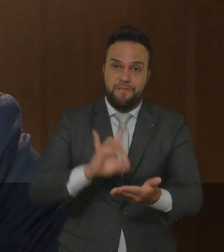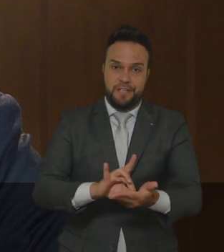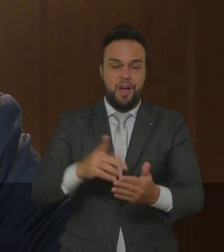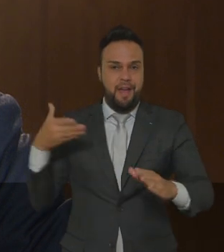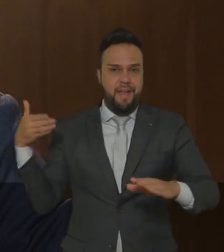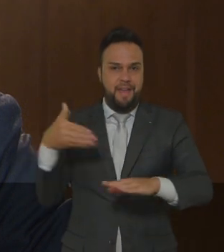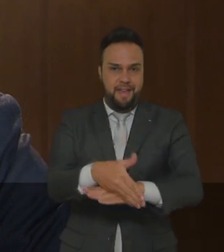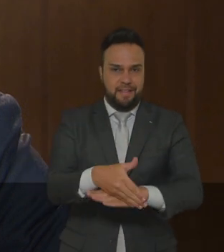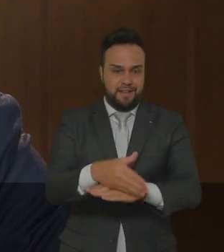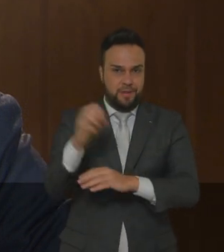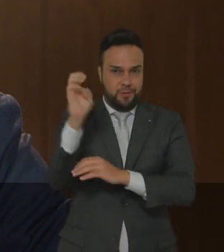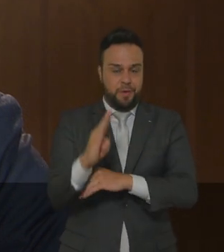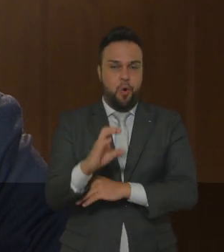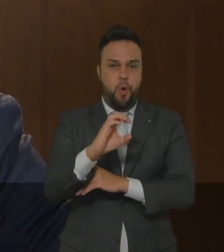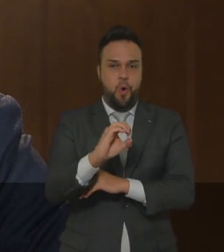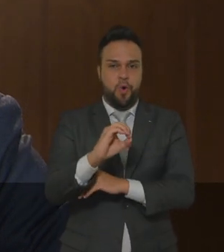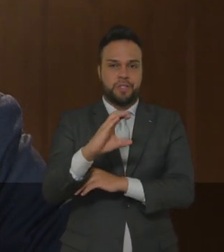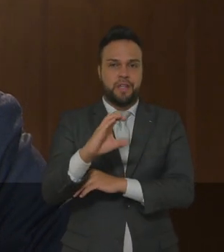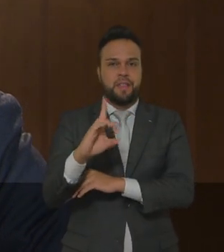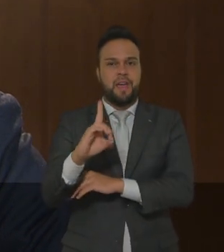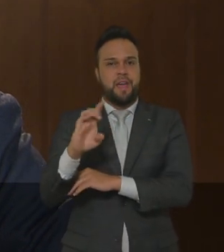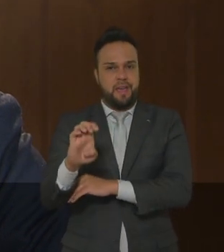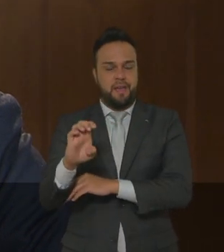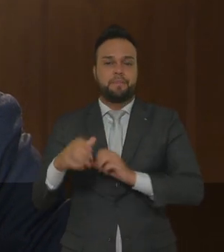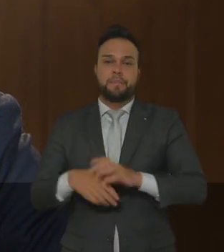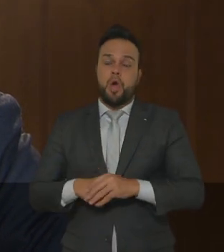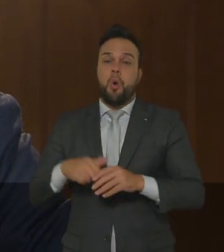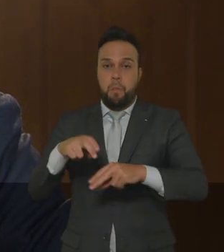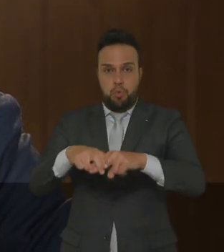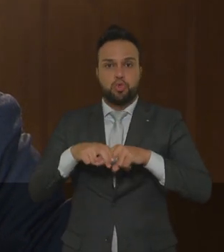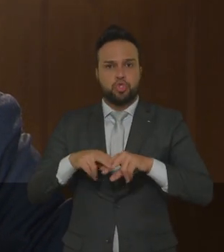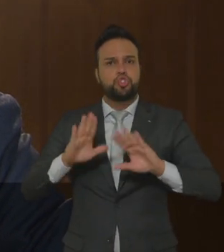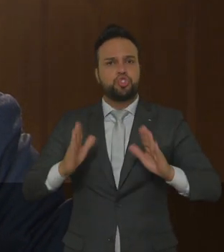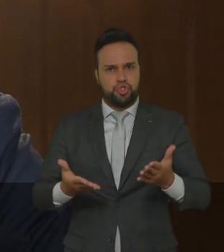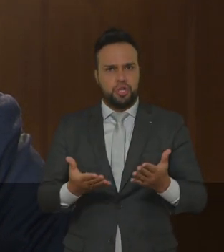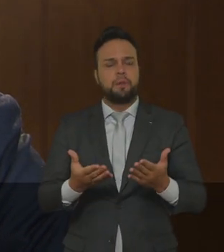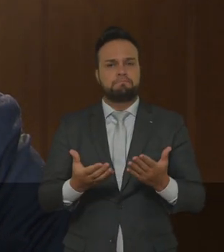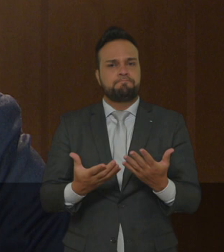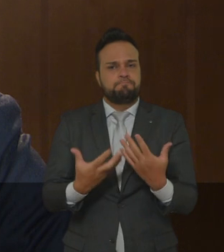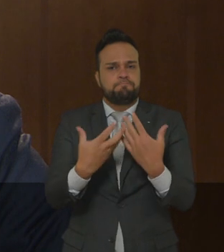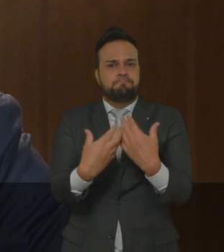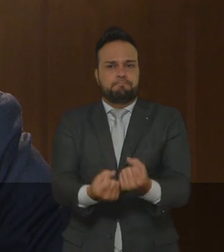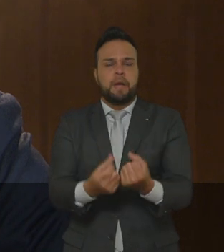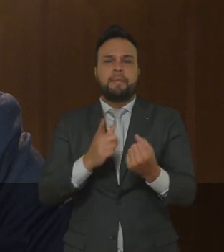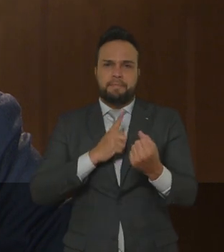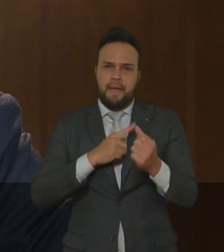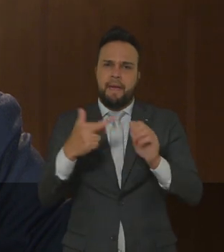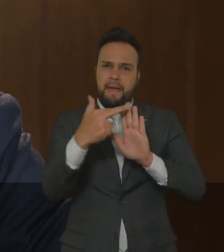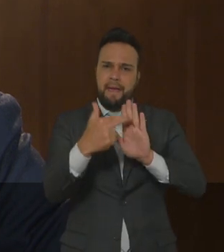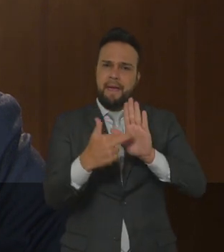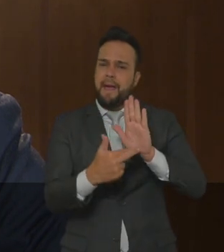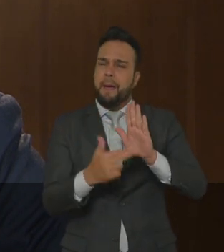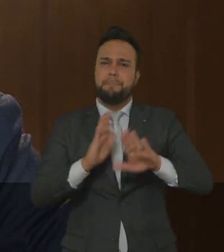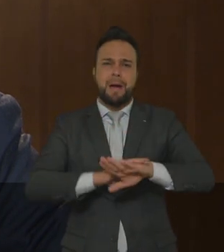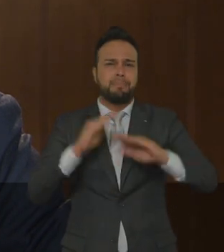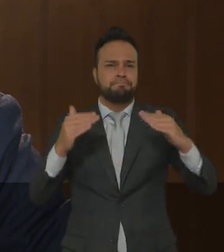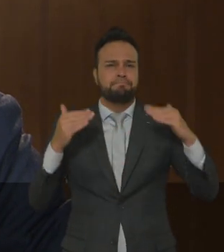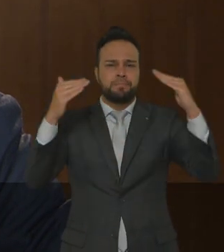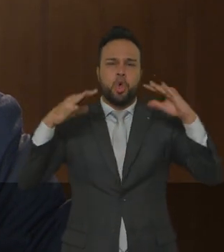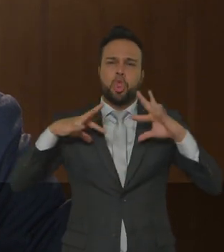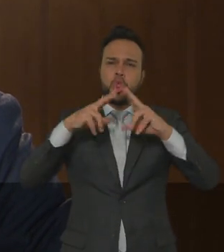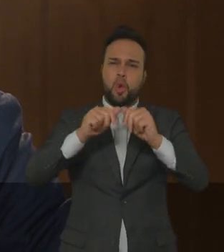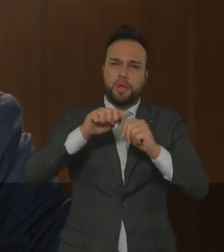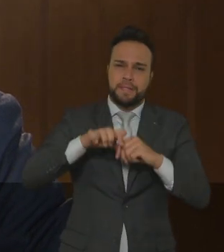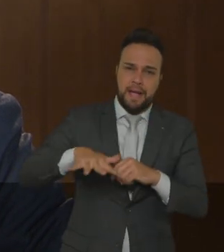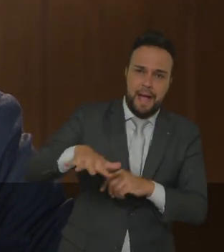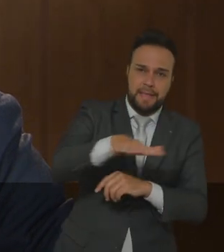de a sessão do Brasil a o CD e por isso já adotamos as práticas mundiais mais elevadas em